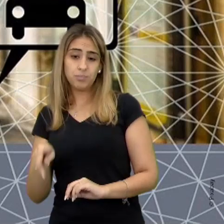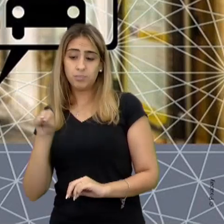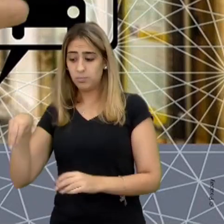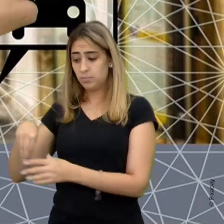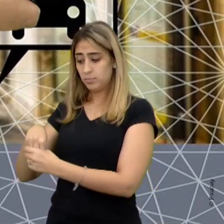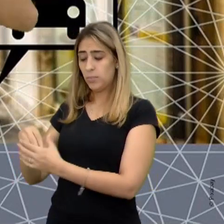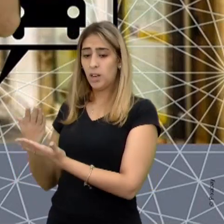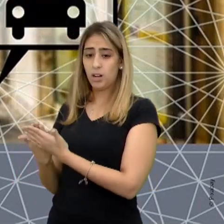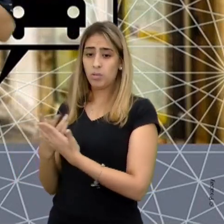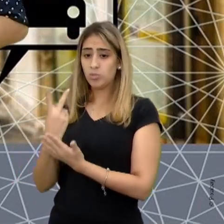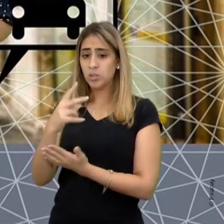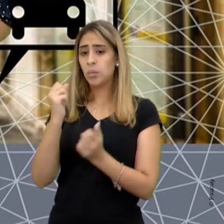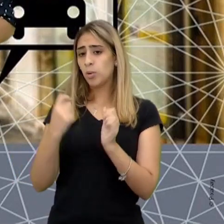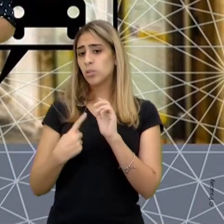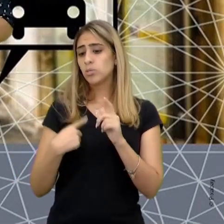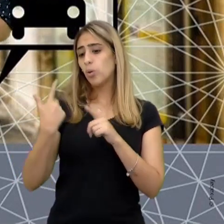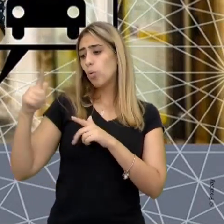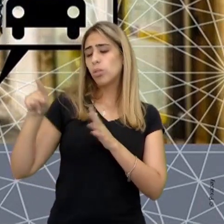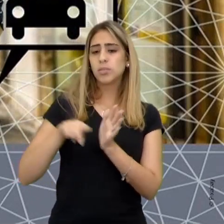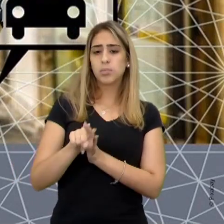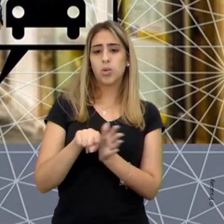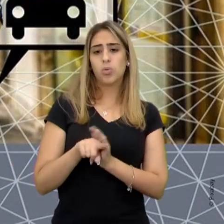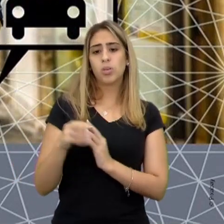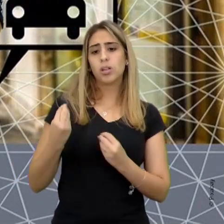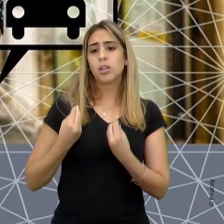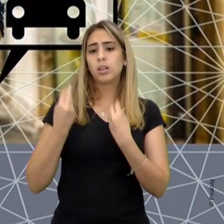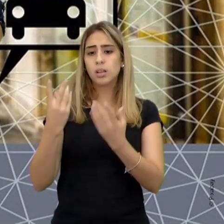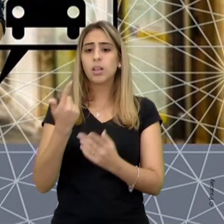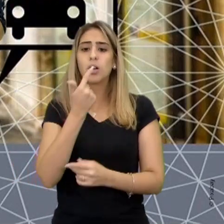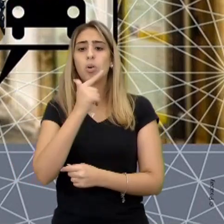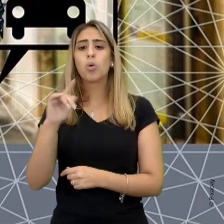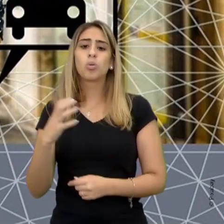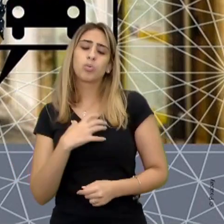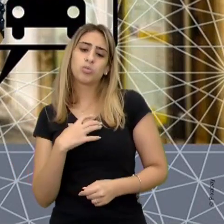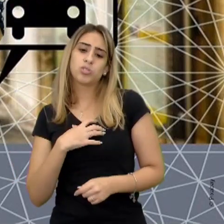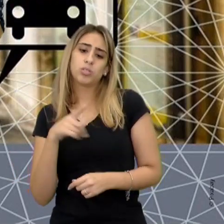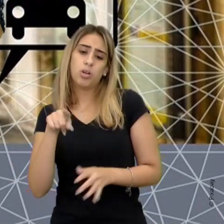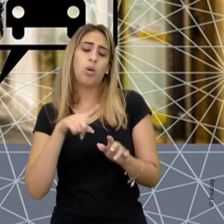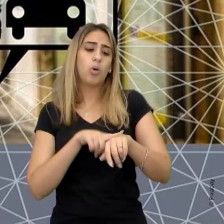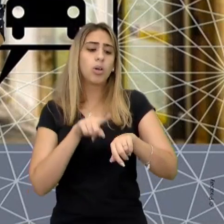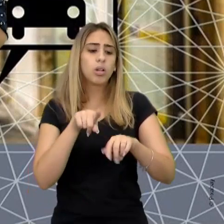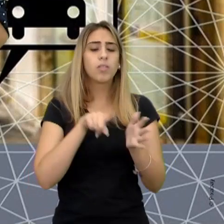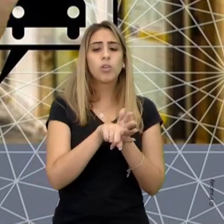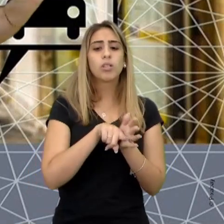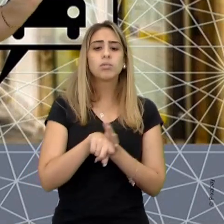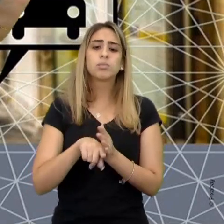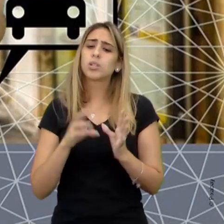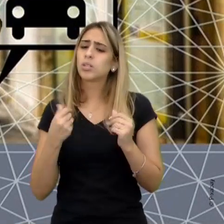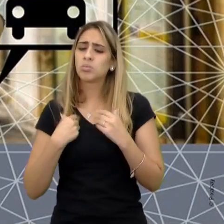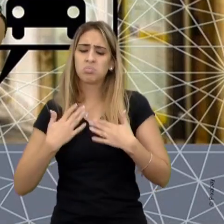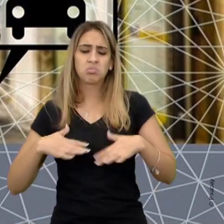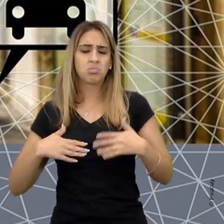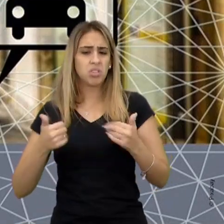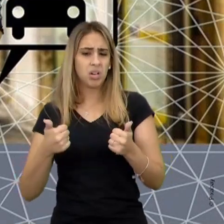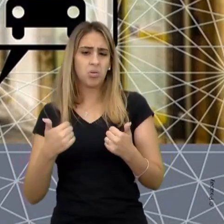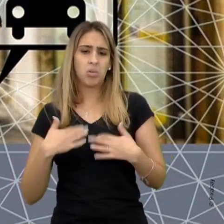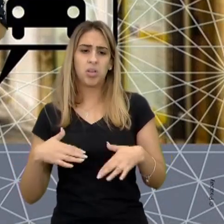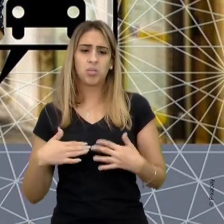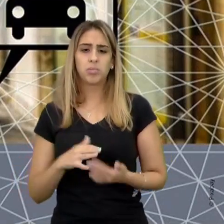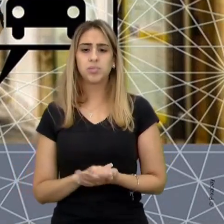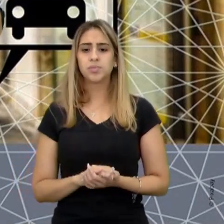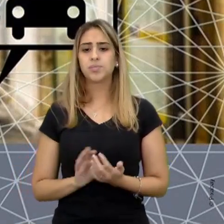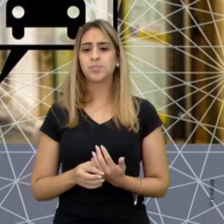de vocês, ele traga outras perguntas. Ele dá um outro viés na hora que ele for analisar, tá certo? E tudo bem, né, Pro Mauro? Sim, tudo